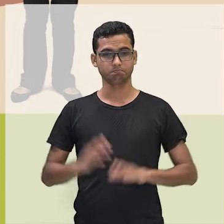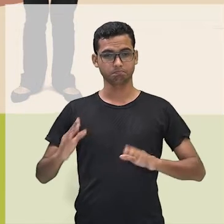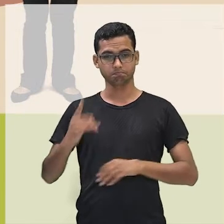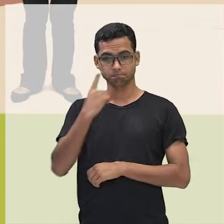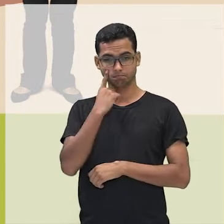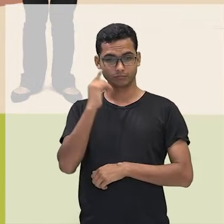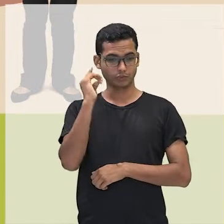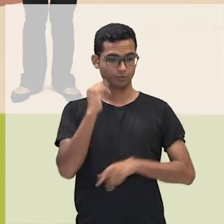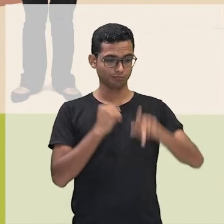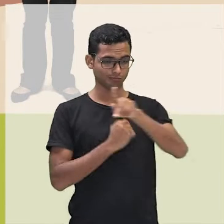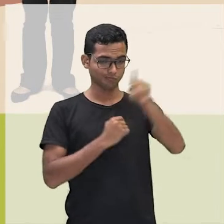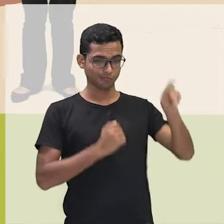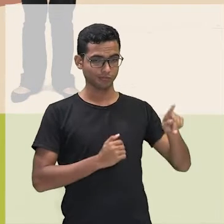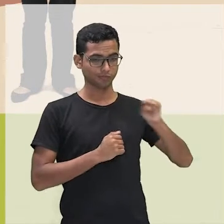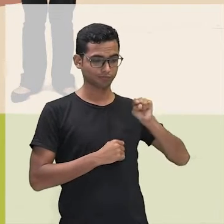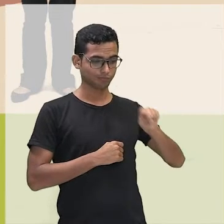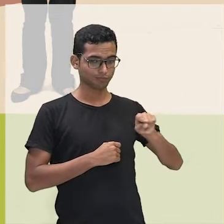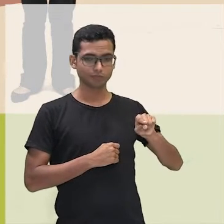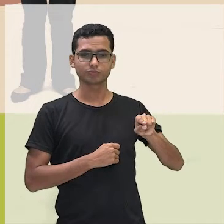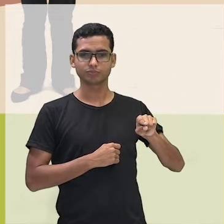professora ou professor